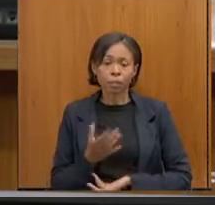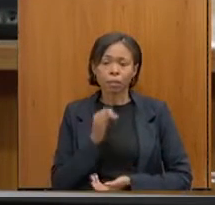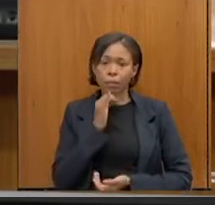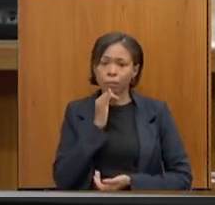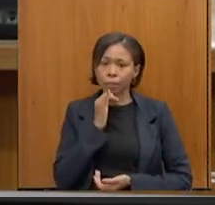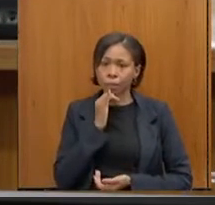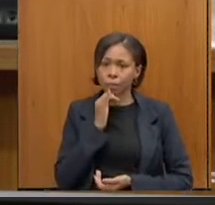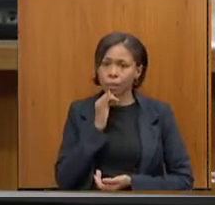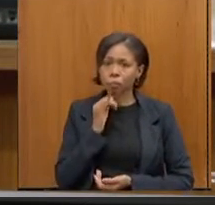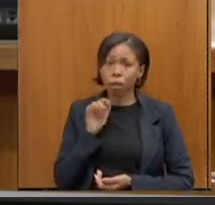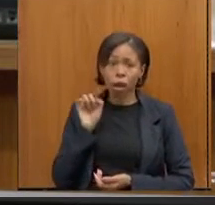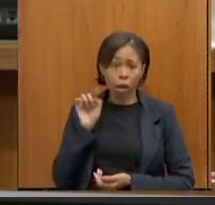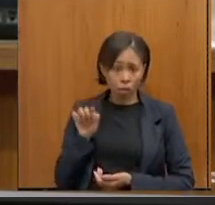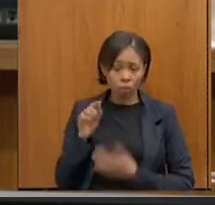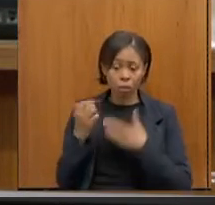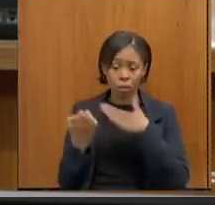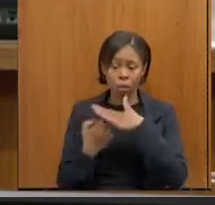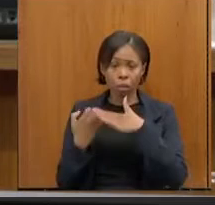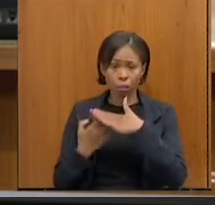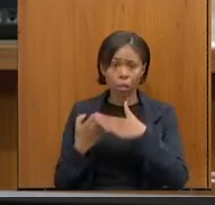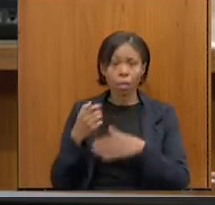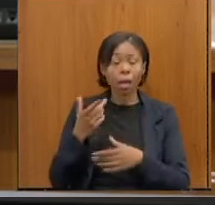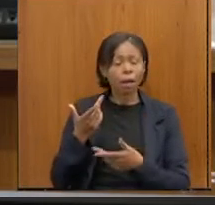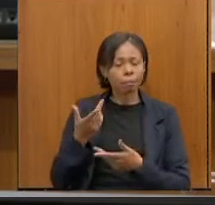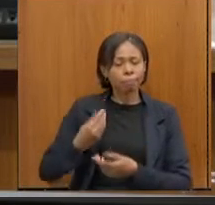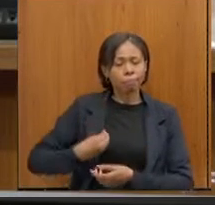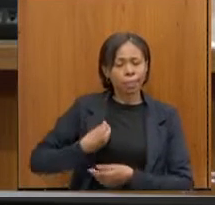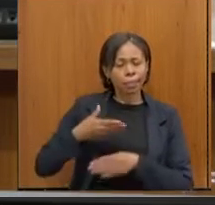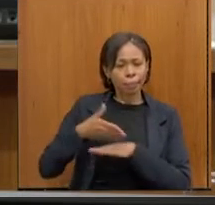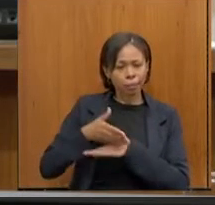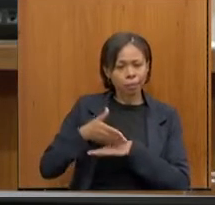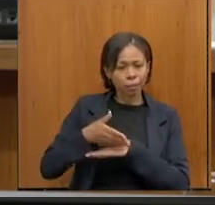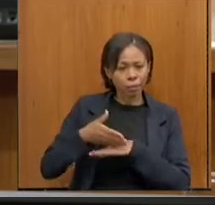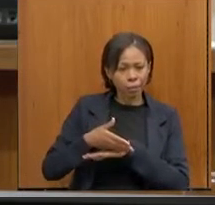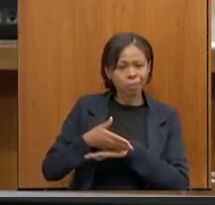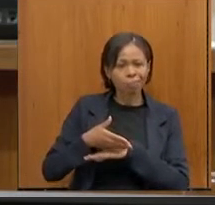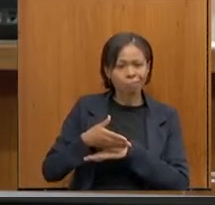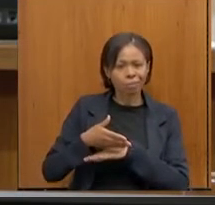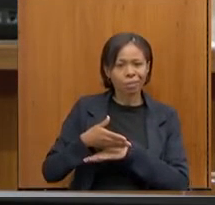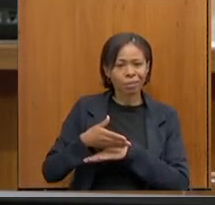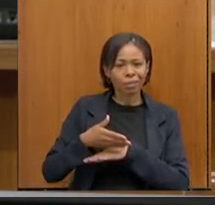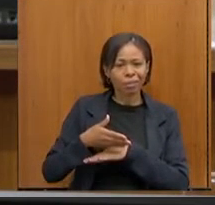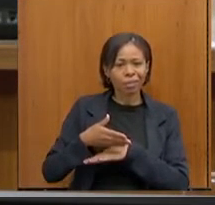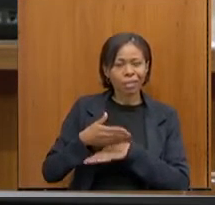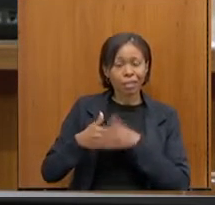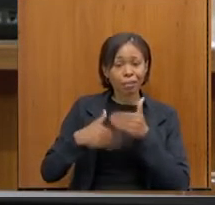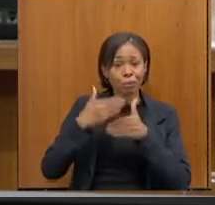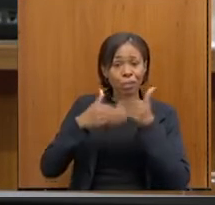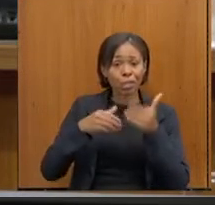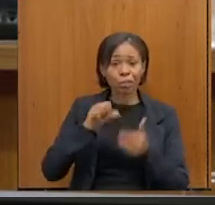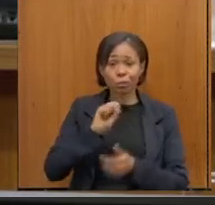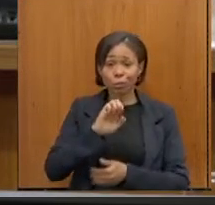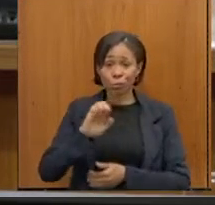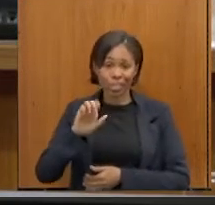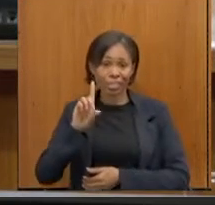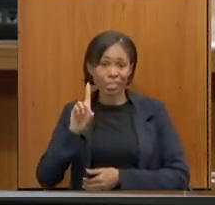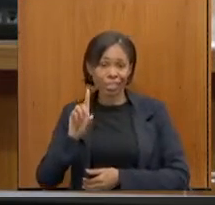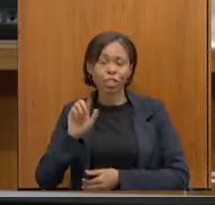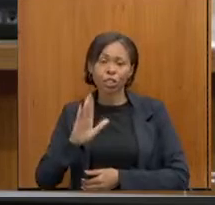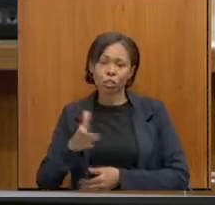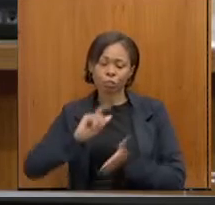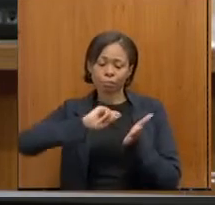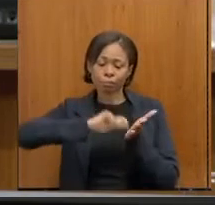de participar do processo do Cid já está fechando dois contratos por semana pela visibilidade